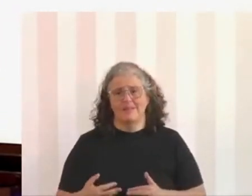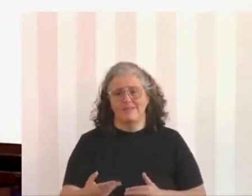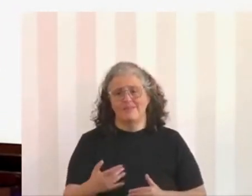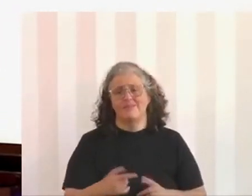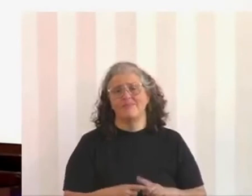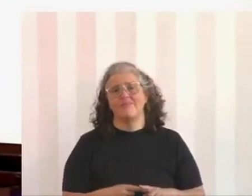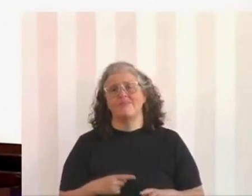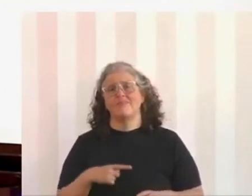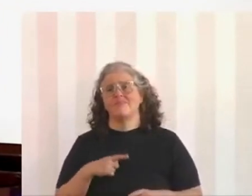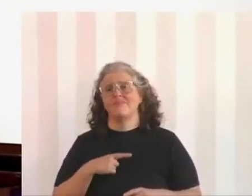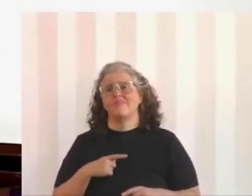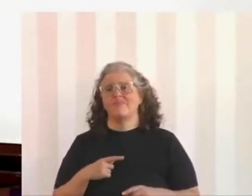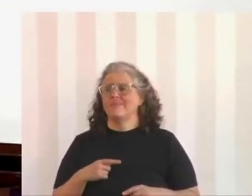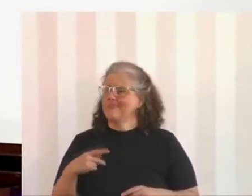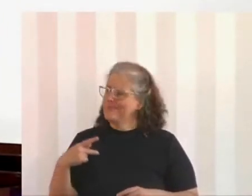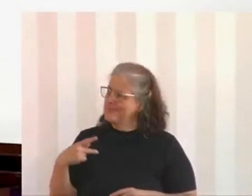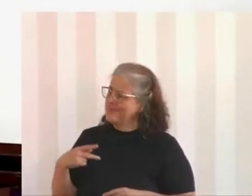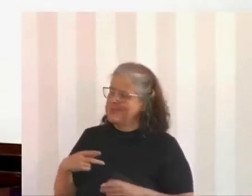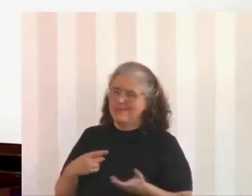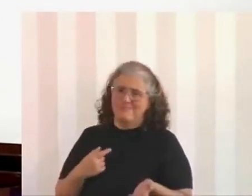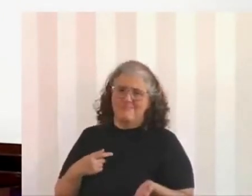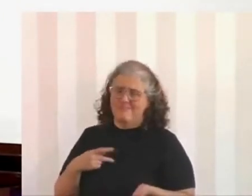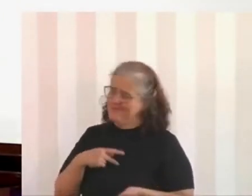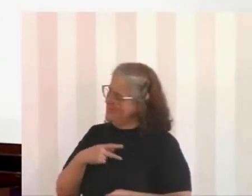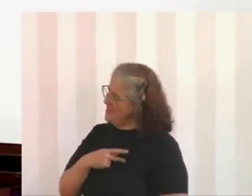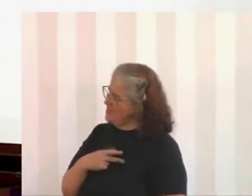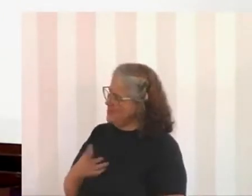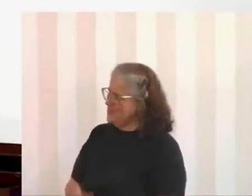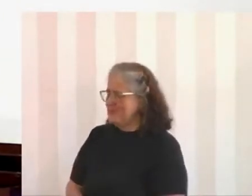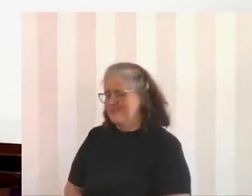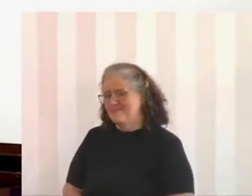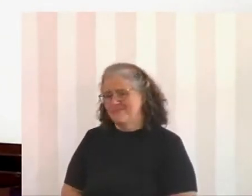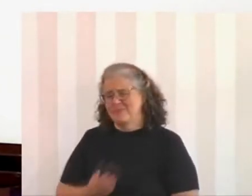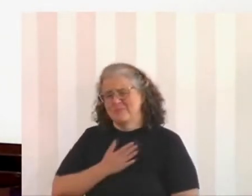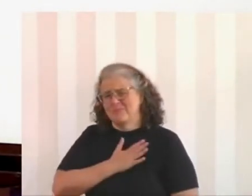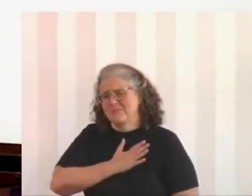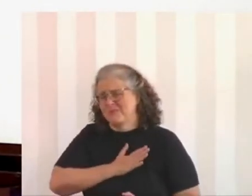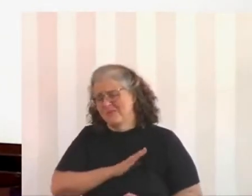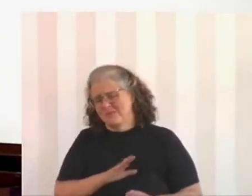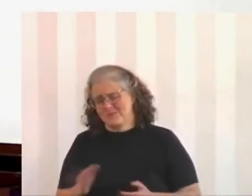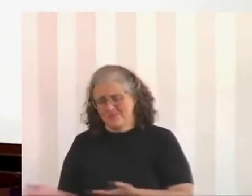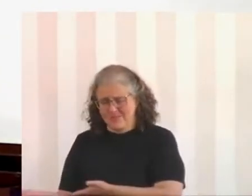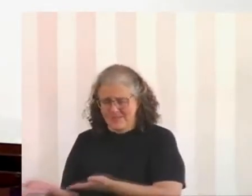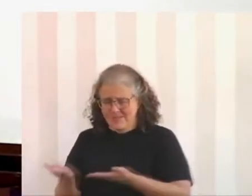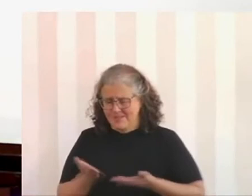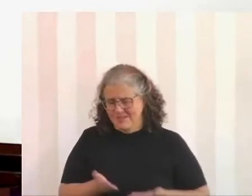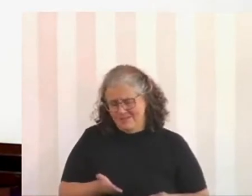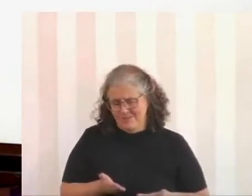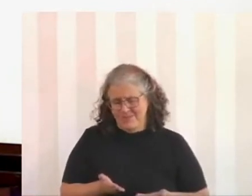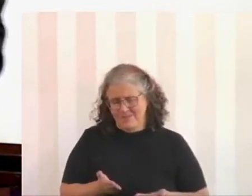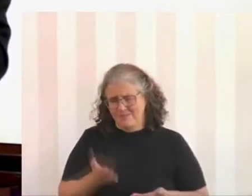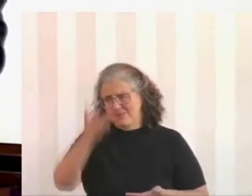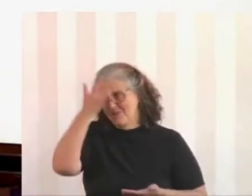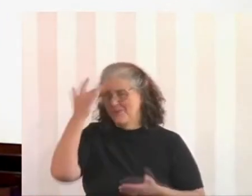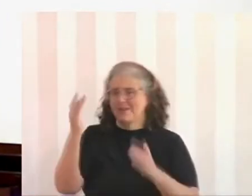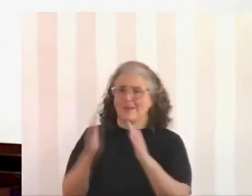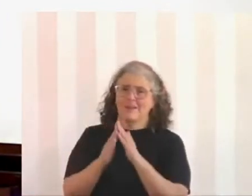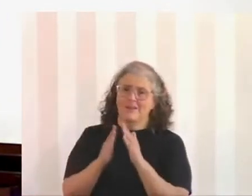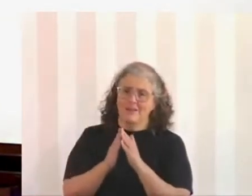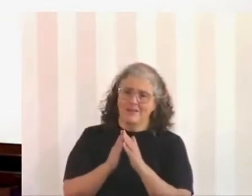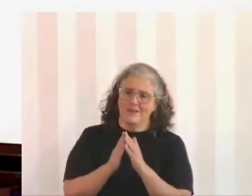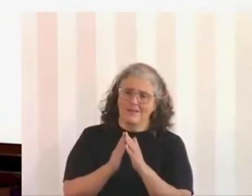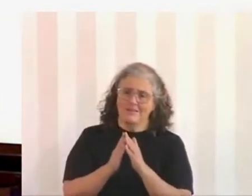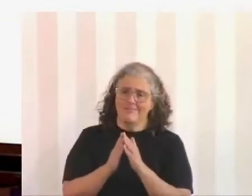Olha, pastor, eu não sou muito de receber gente em casa, porque a semana toda eu trabalho, a semana toda